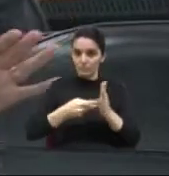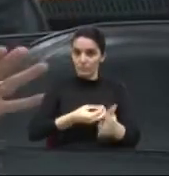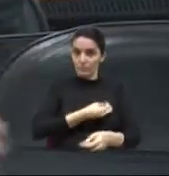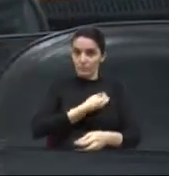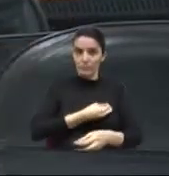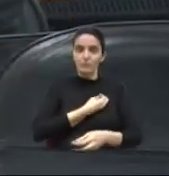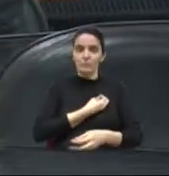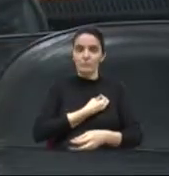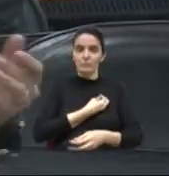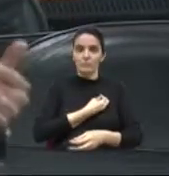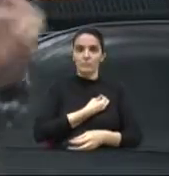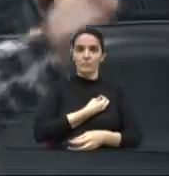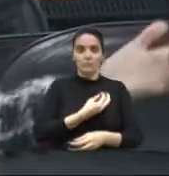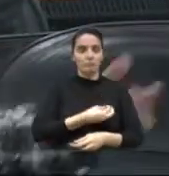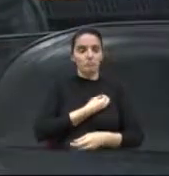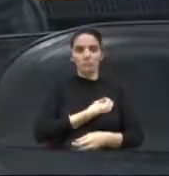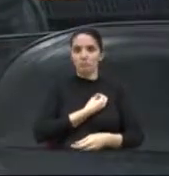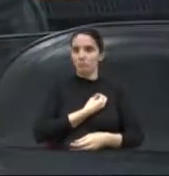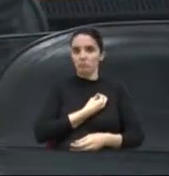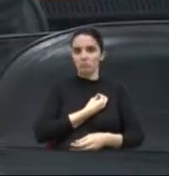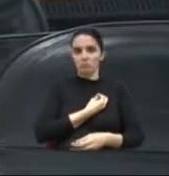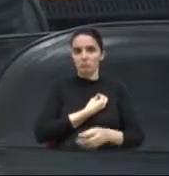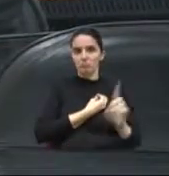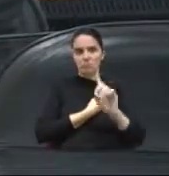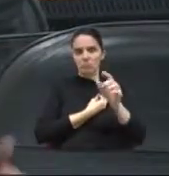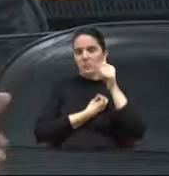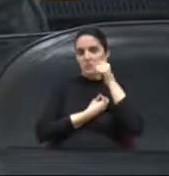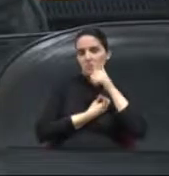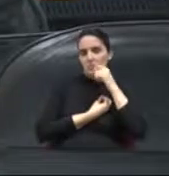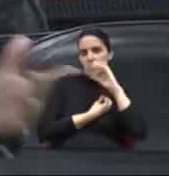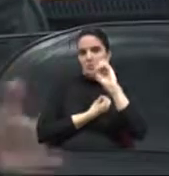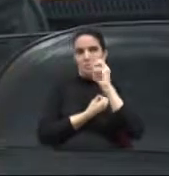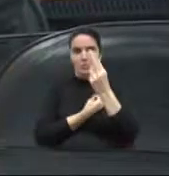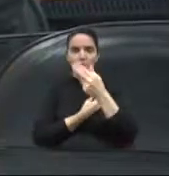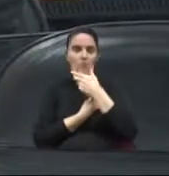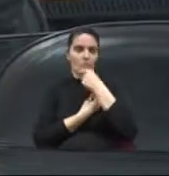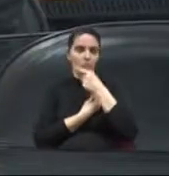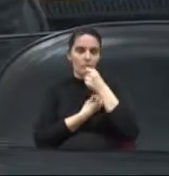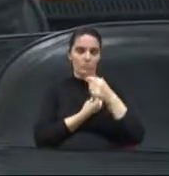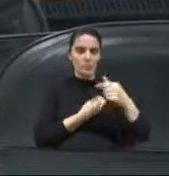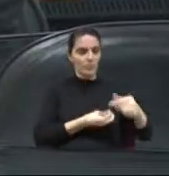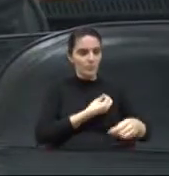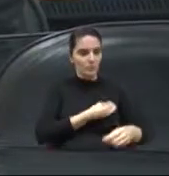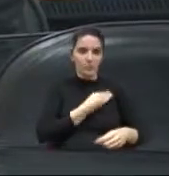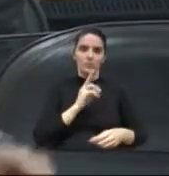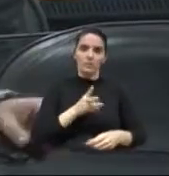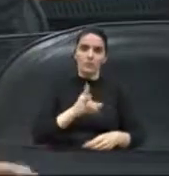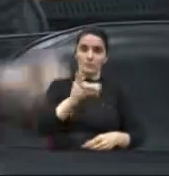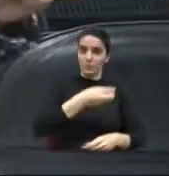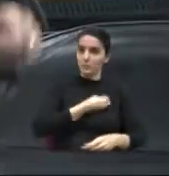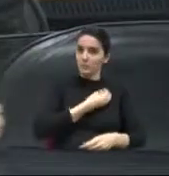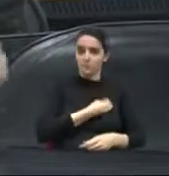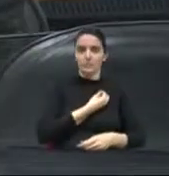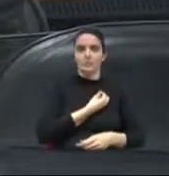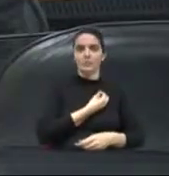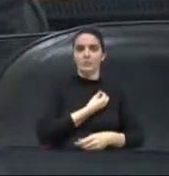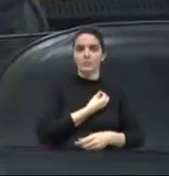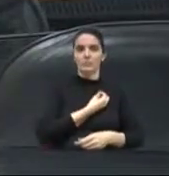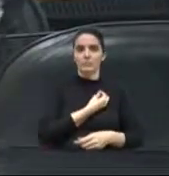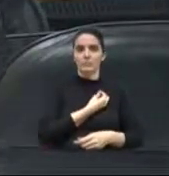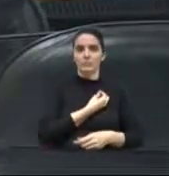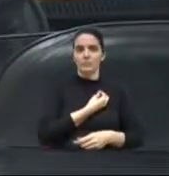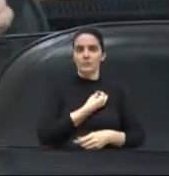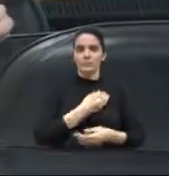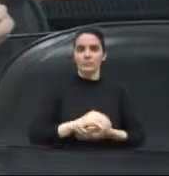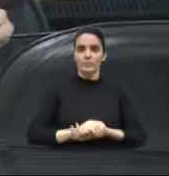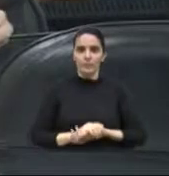vida. É um conceito muito mais amplo, é um conceito que transcende. E eu gosto de lembrar que o nosso Estado